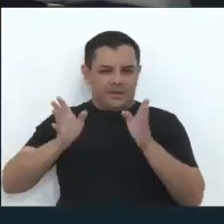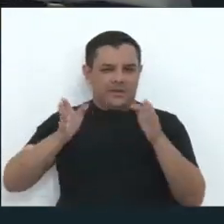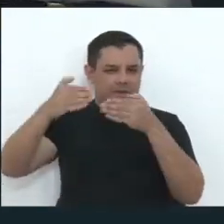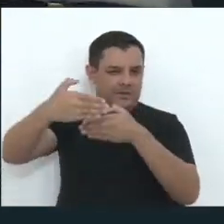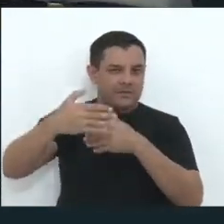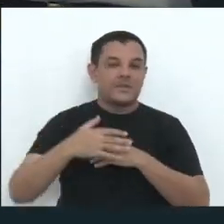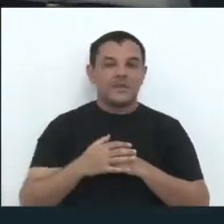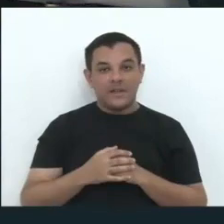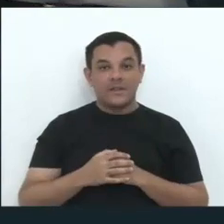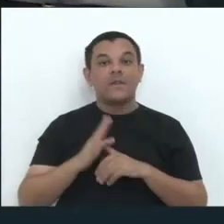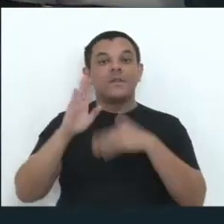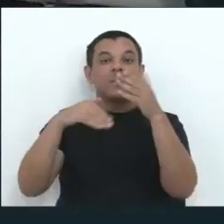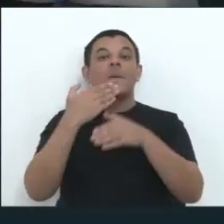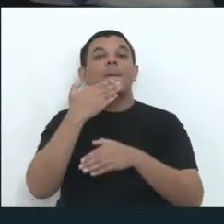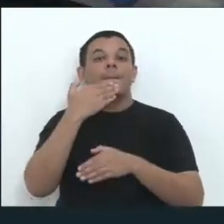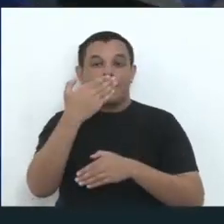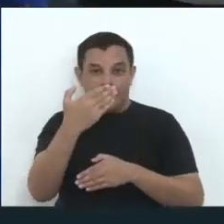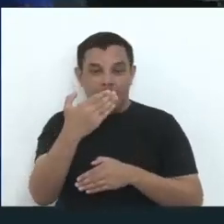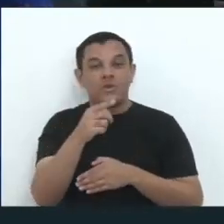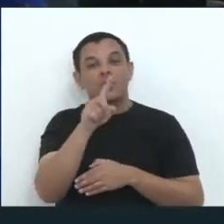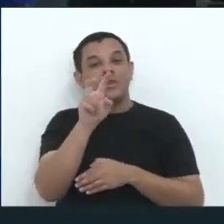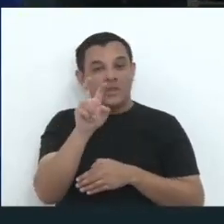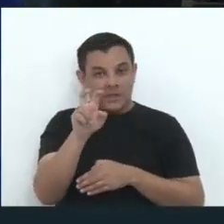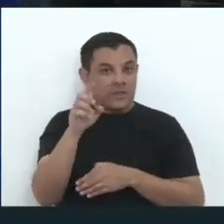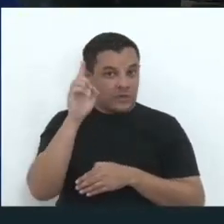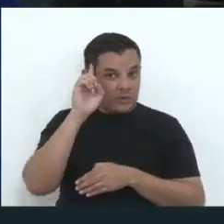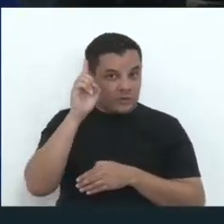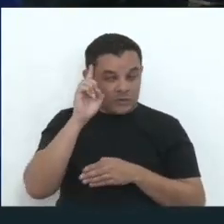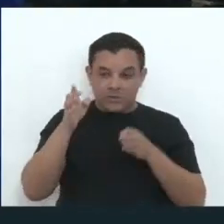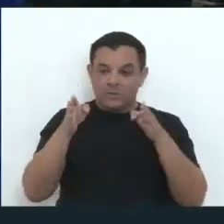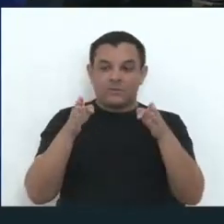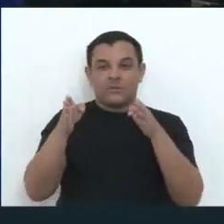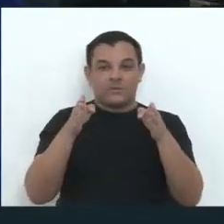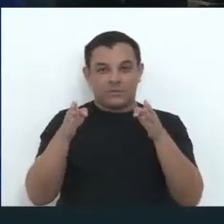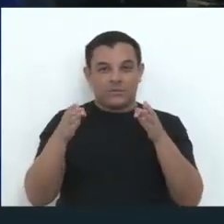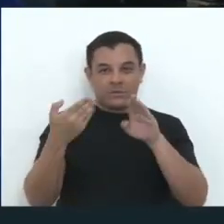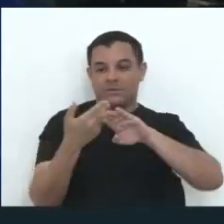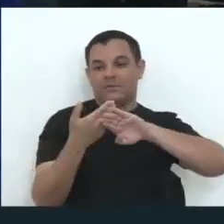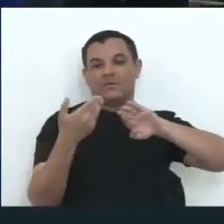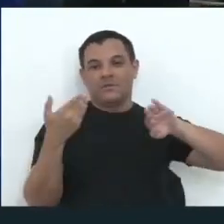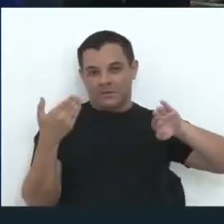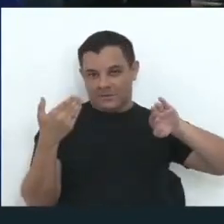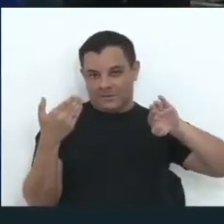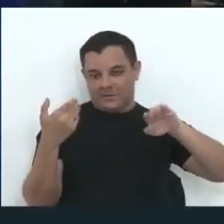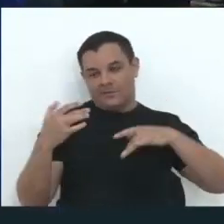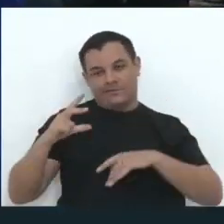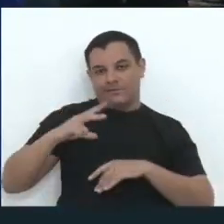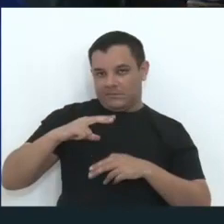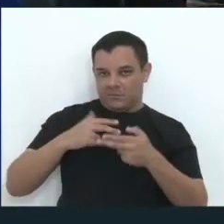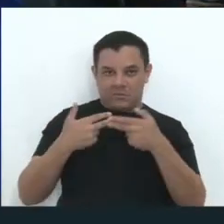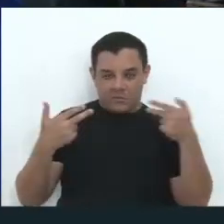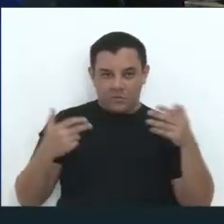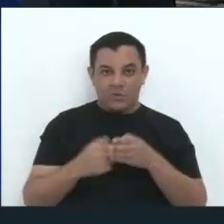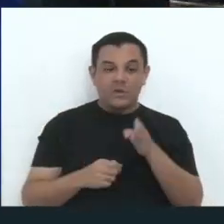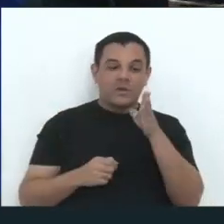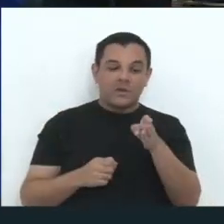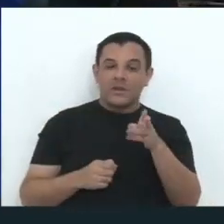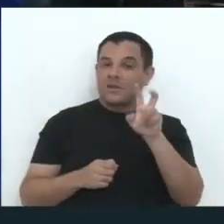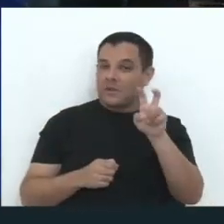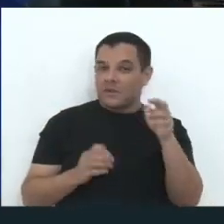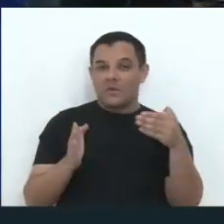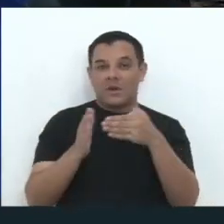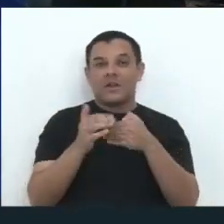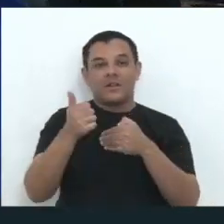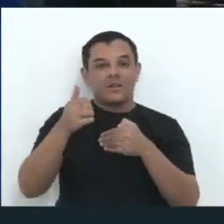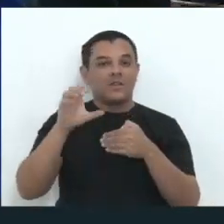solicitando em seguida 15 dias de licença para tratar de assuntos particulares, no período de 5 a 19 de setembro,